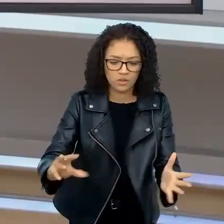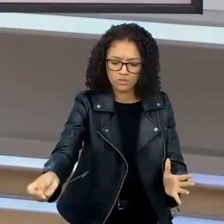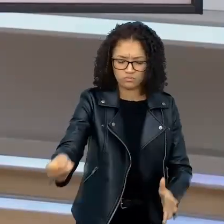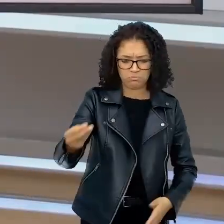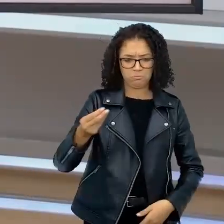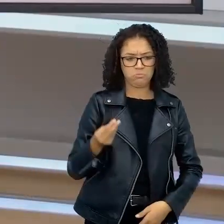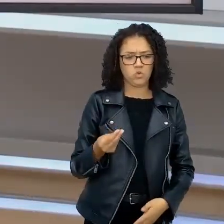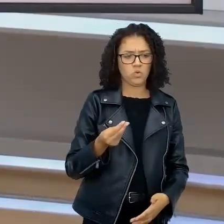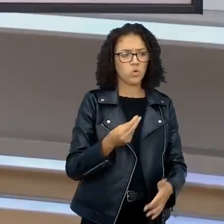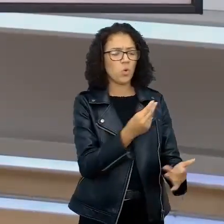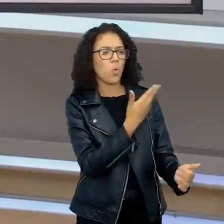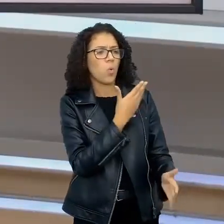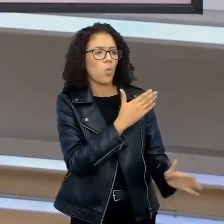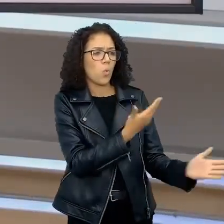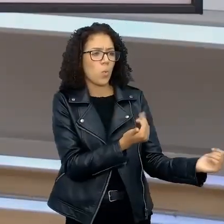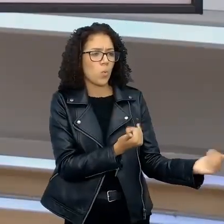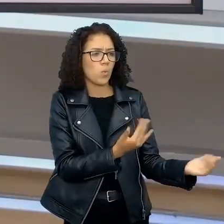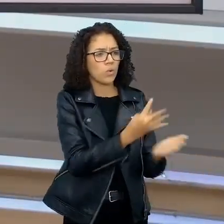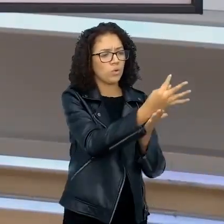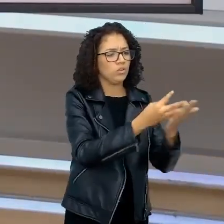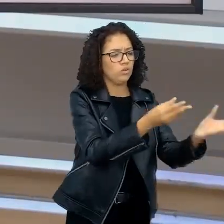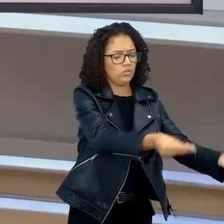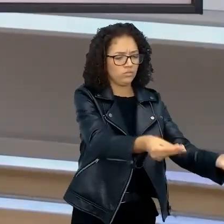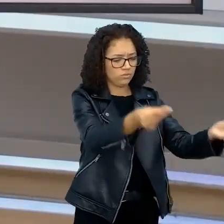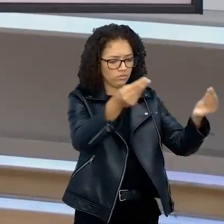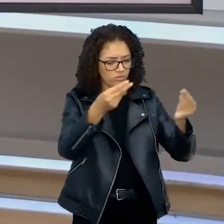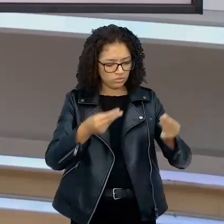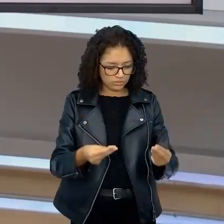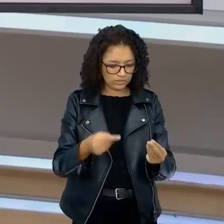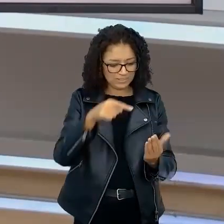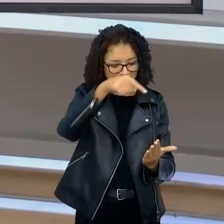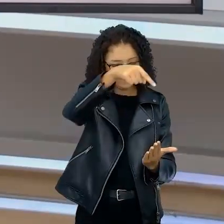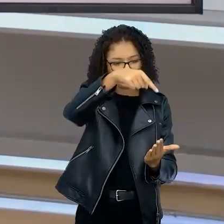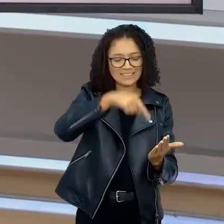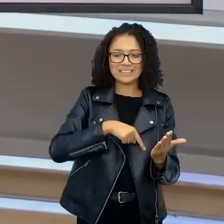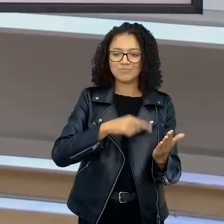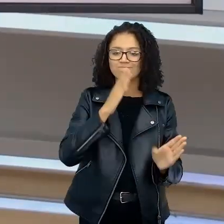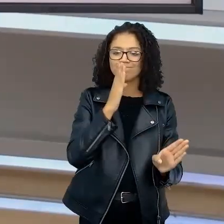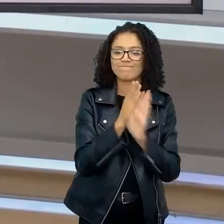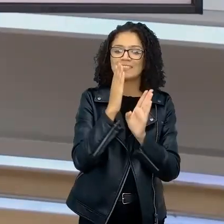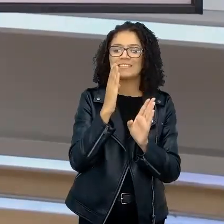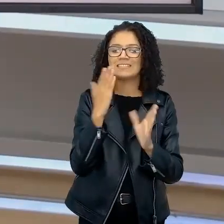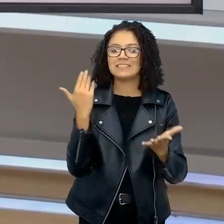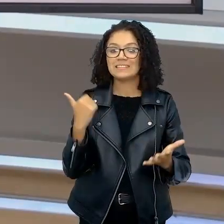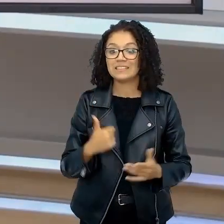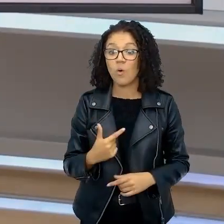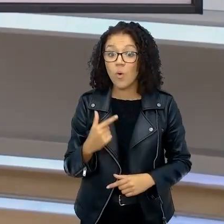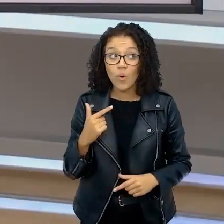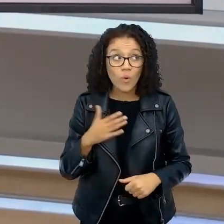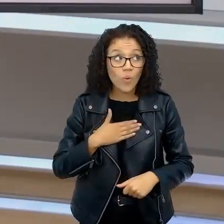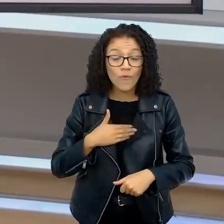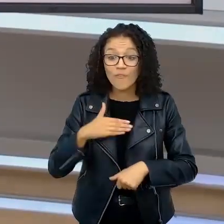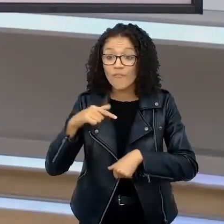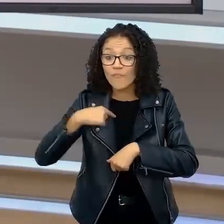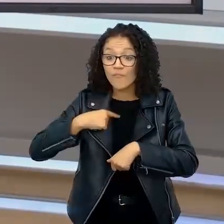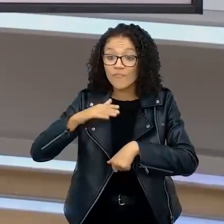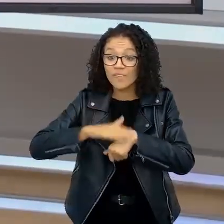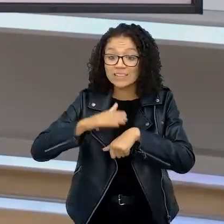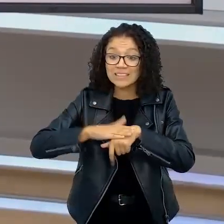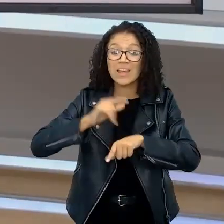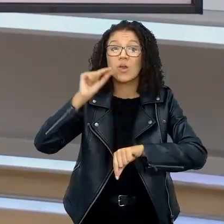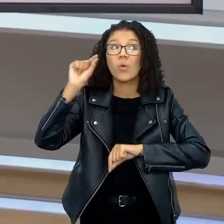redação de um adolescente e está lá, a situação de violência posta. O que eu faço nessa situação?